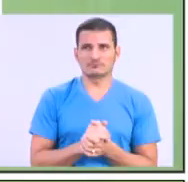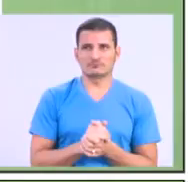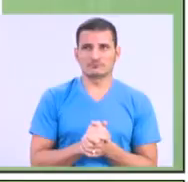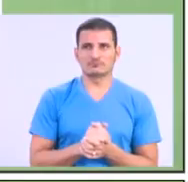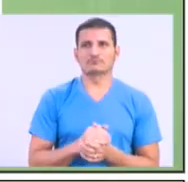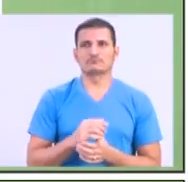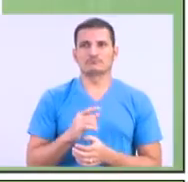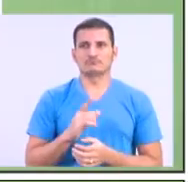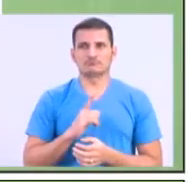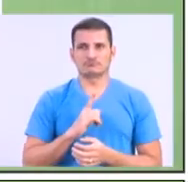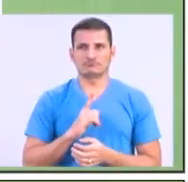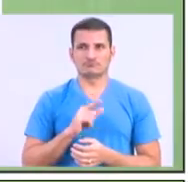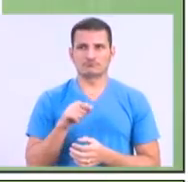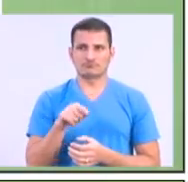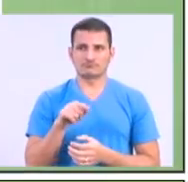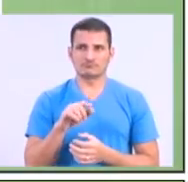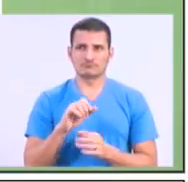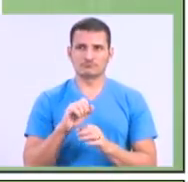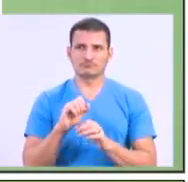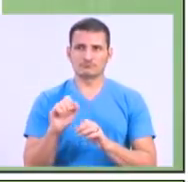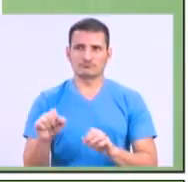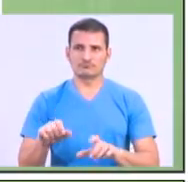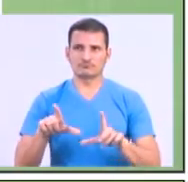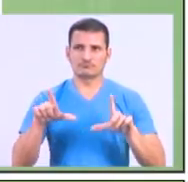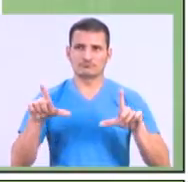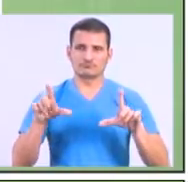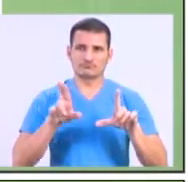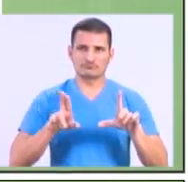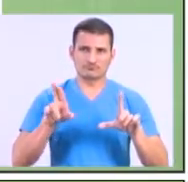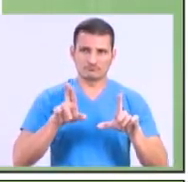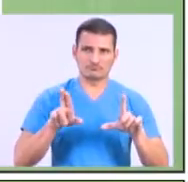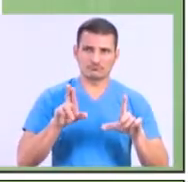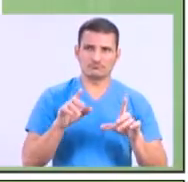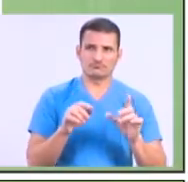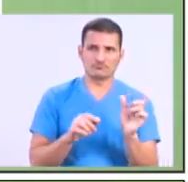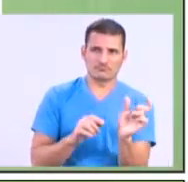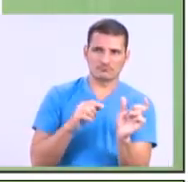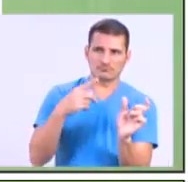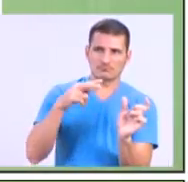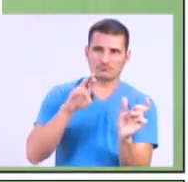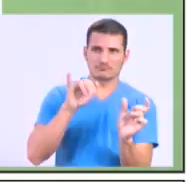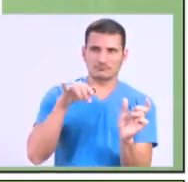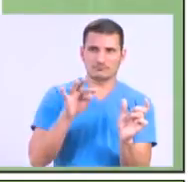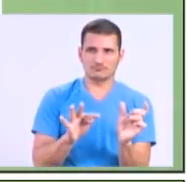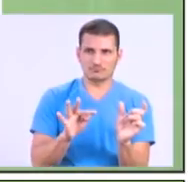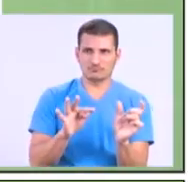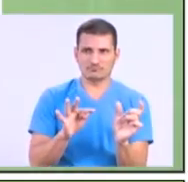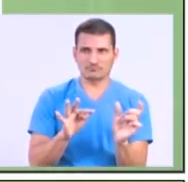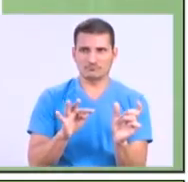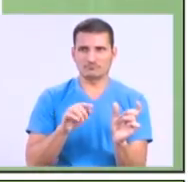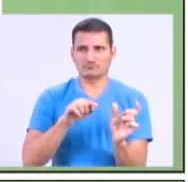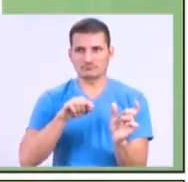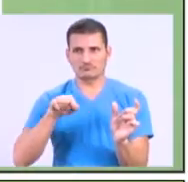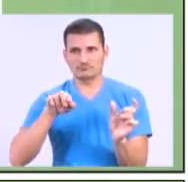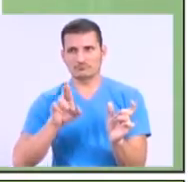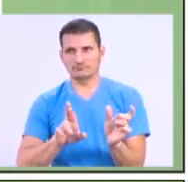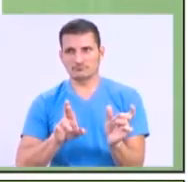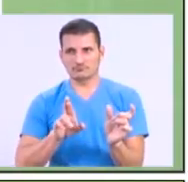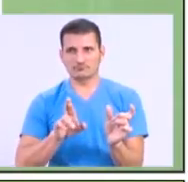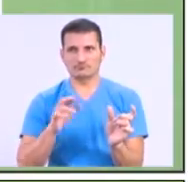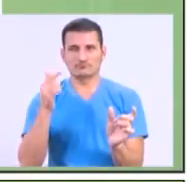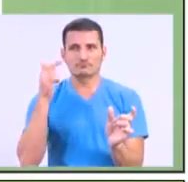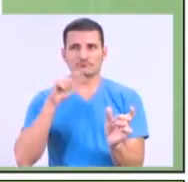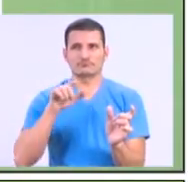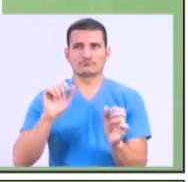desses valores e utilizando isso com o comando print_r, né, utilizando a variável, nós